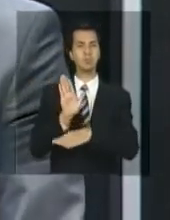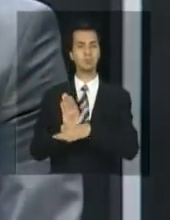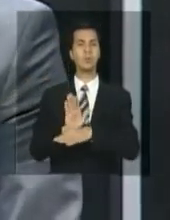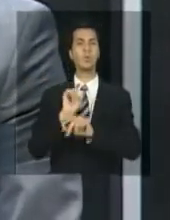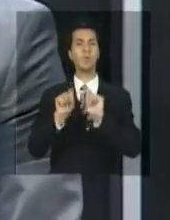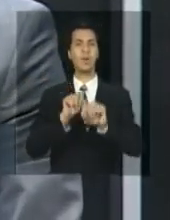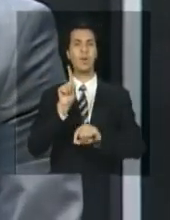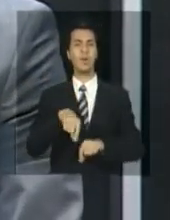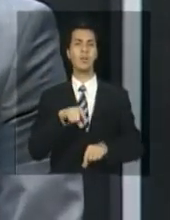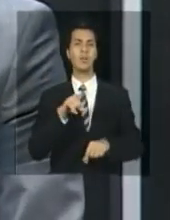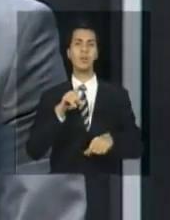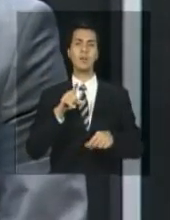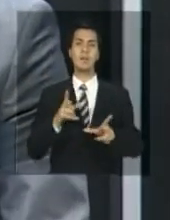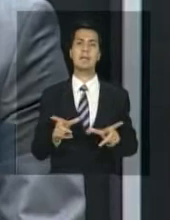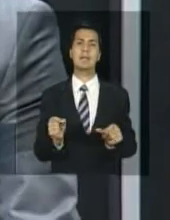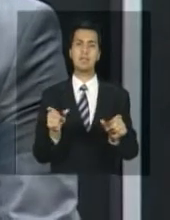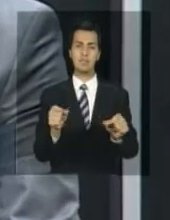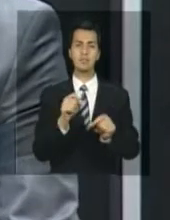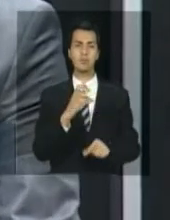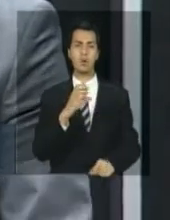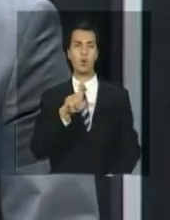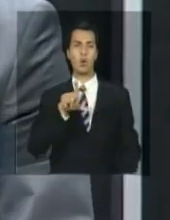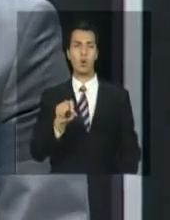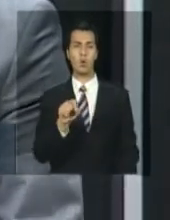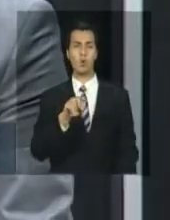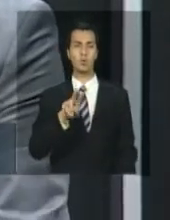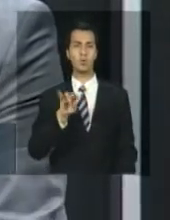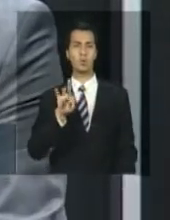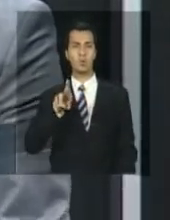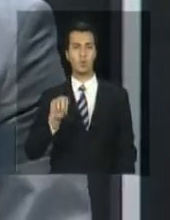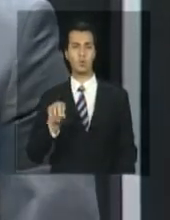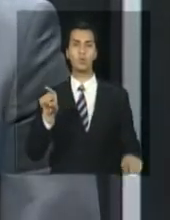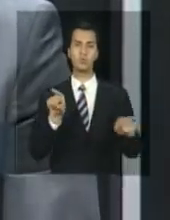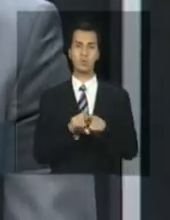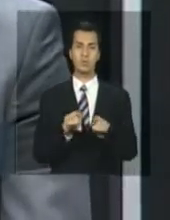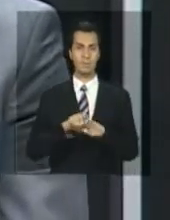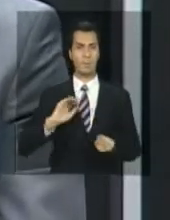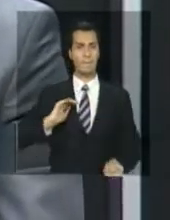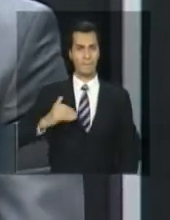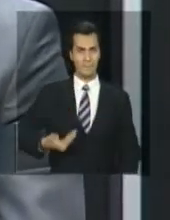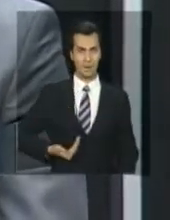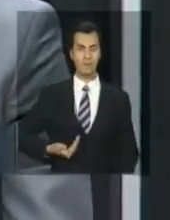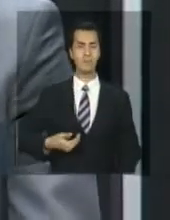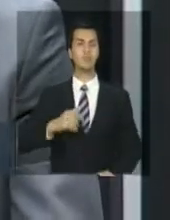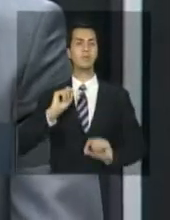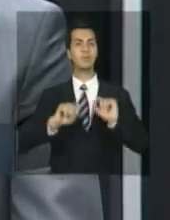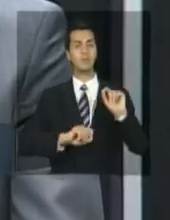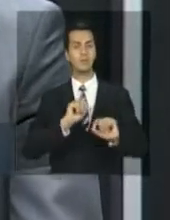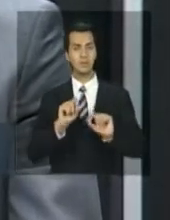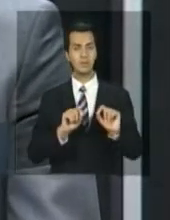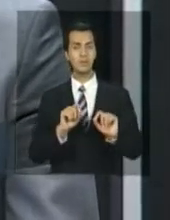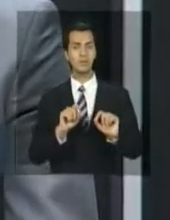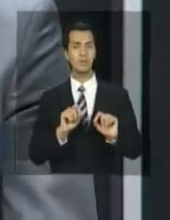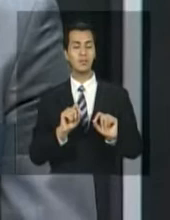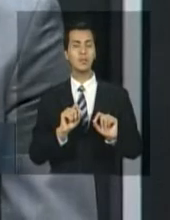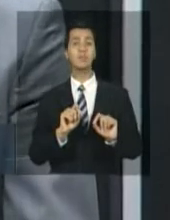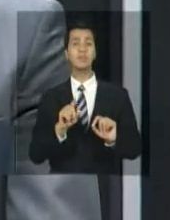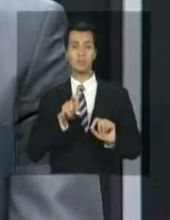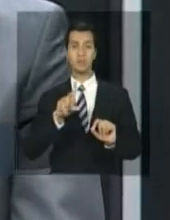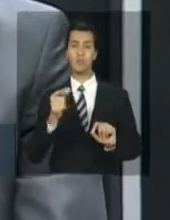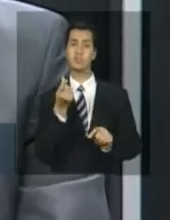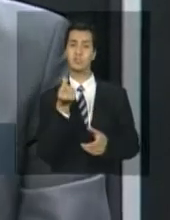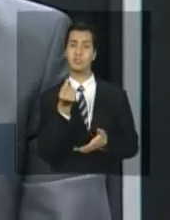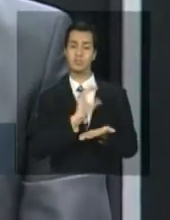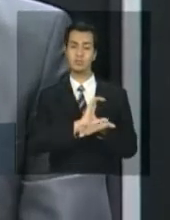Câncer do Colo do Útero, de Útero e da Mama, que envolverá até 2014 investimentos de